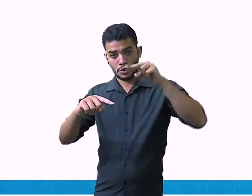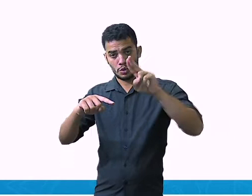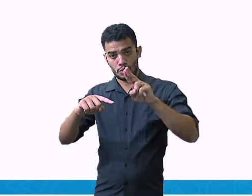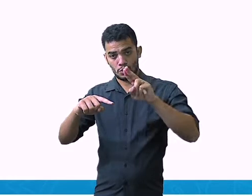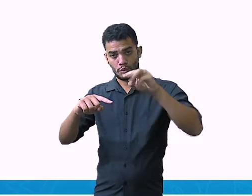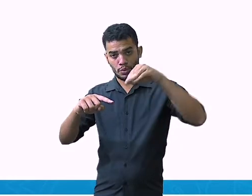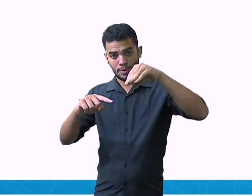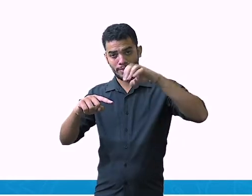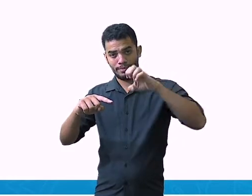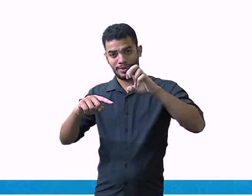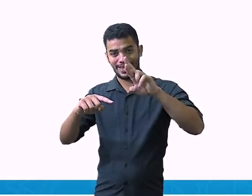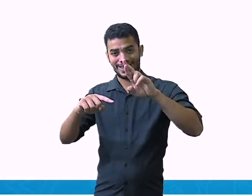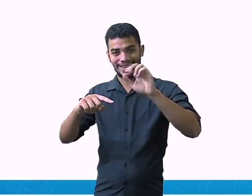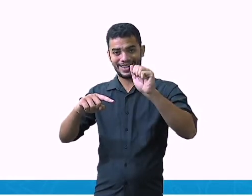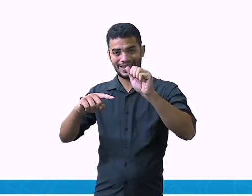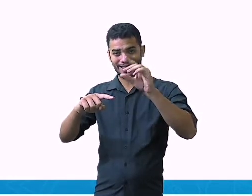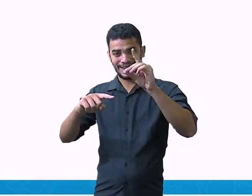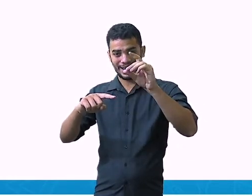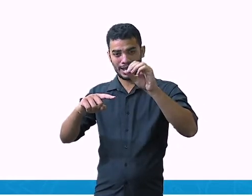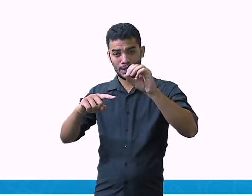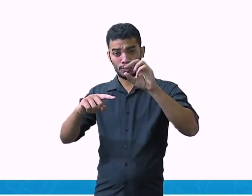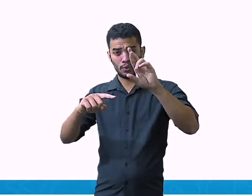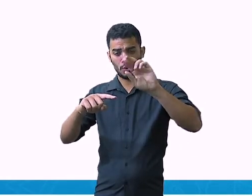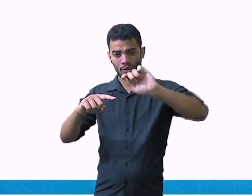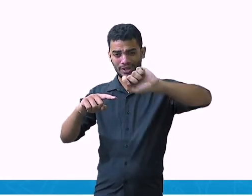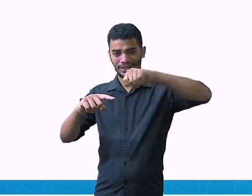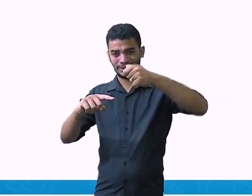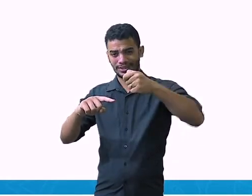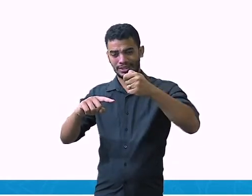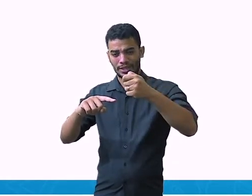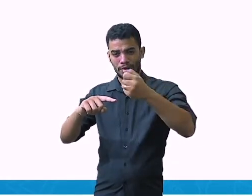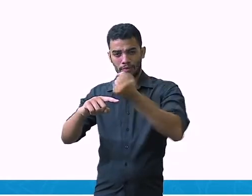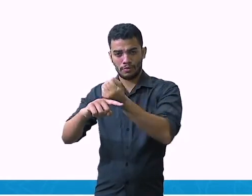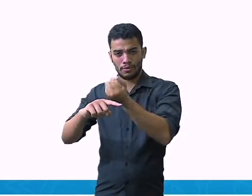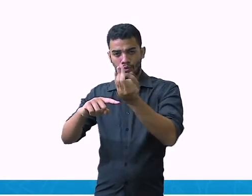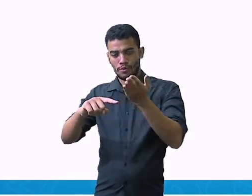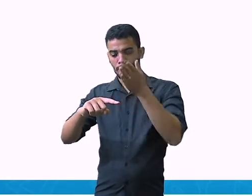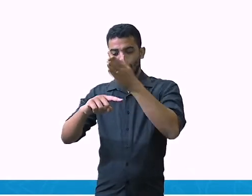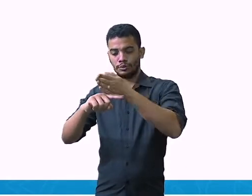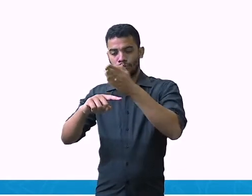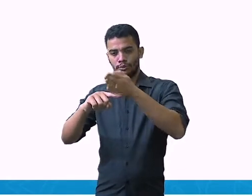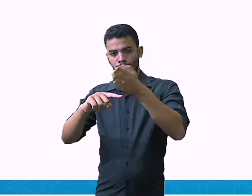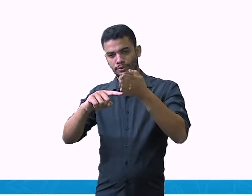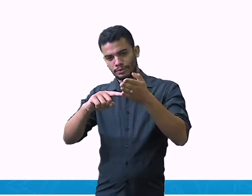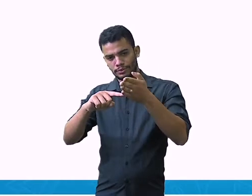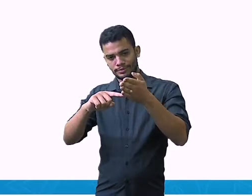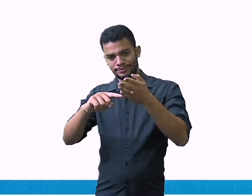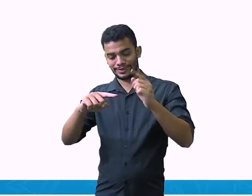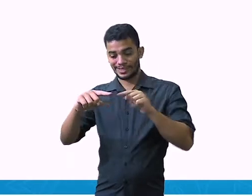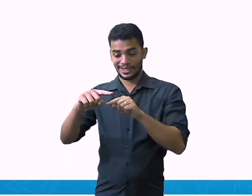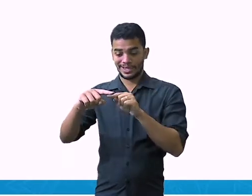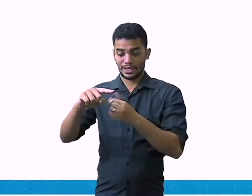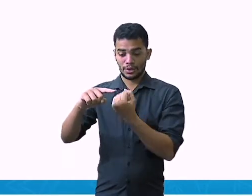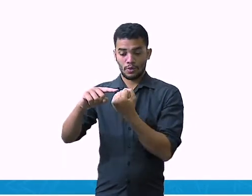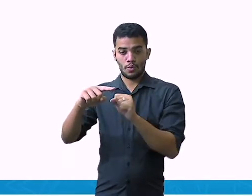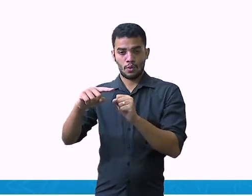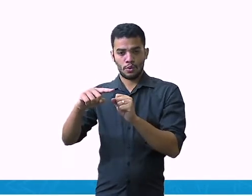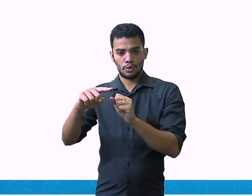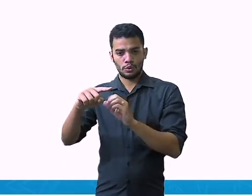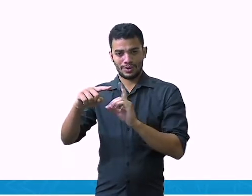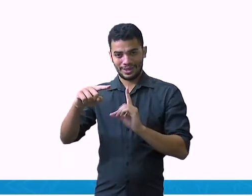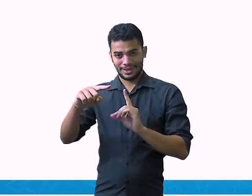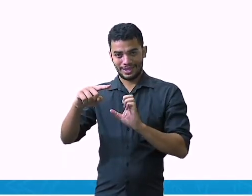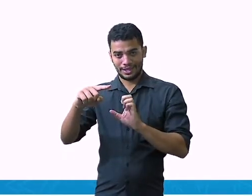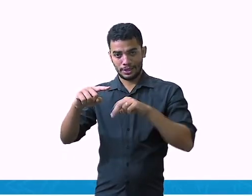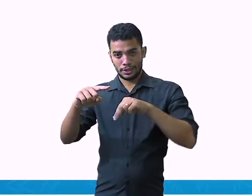significa divisão. Veja bem que aqui está representado 5/8, certo?